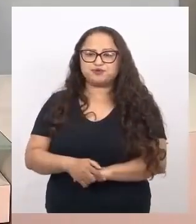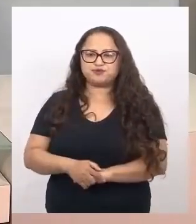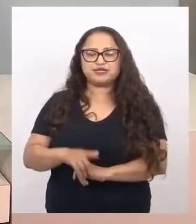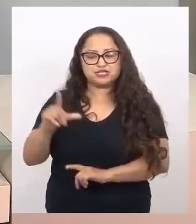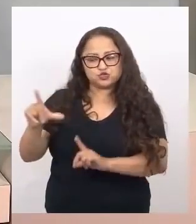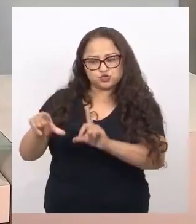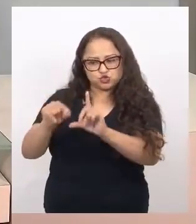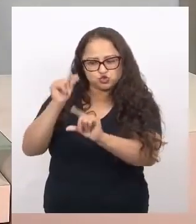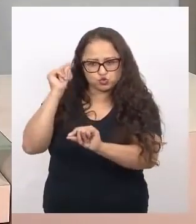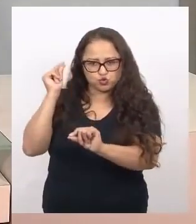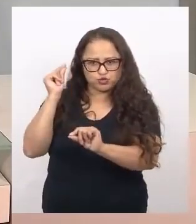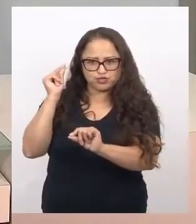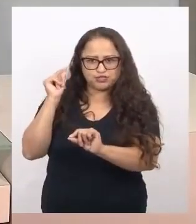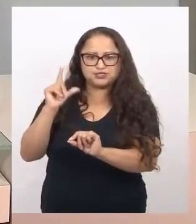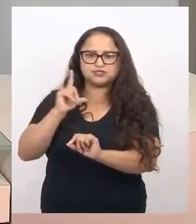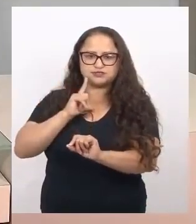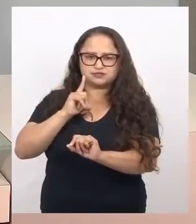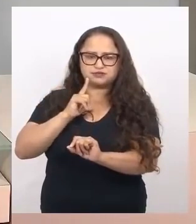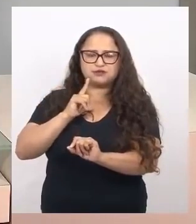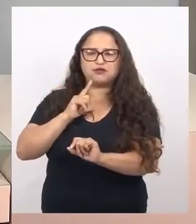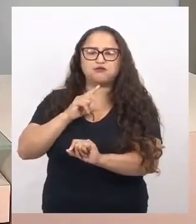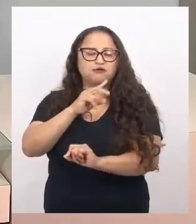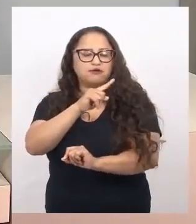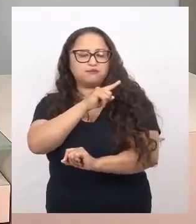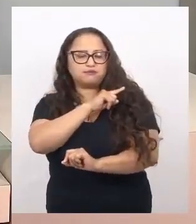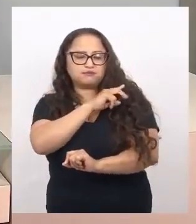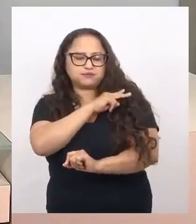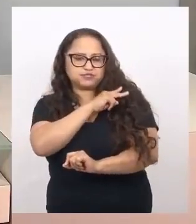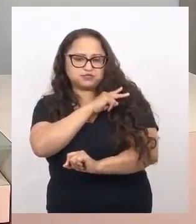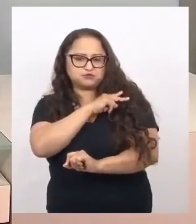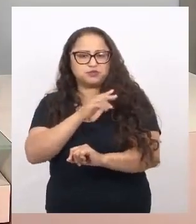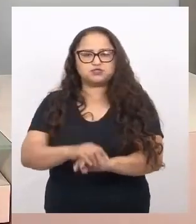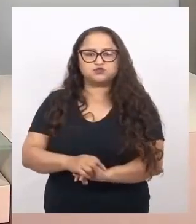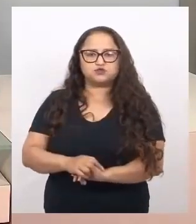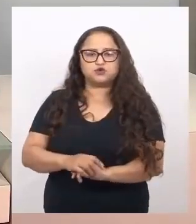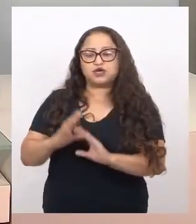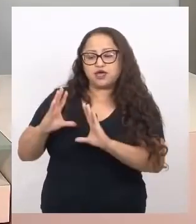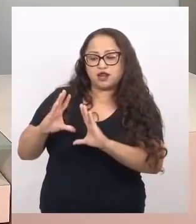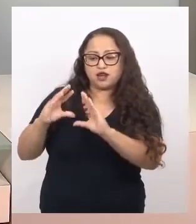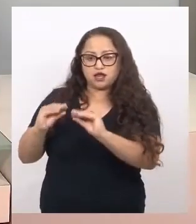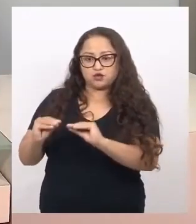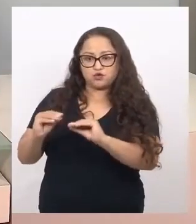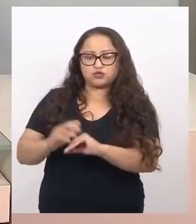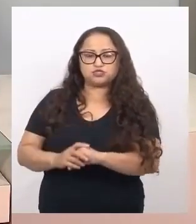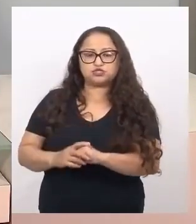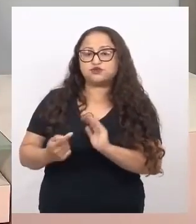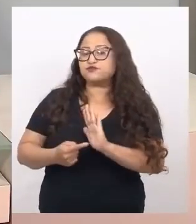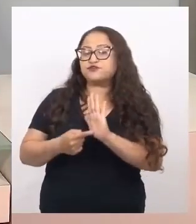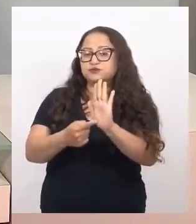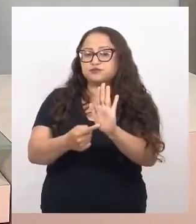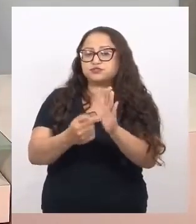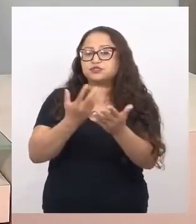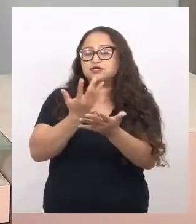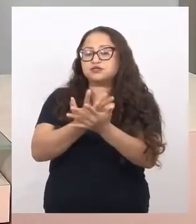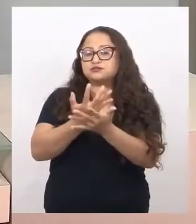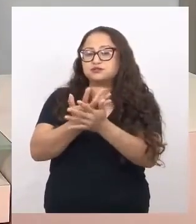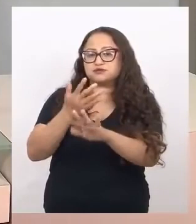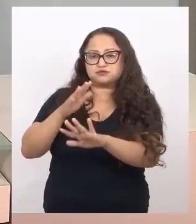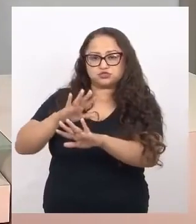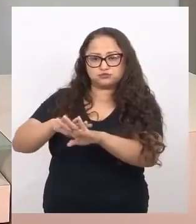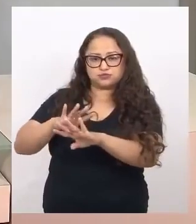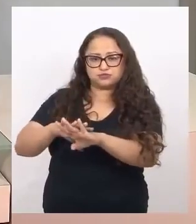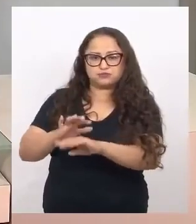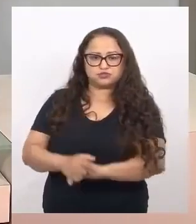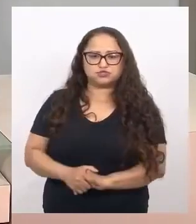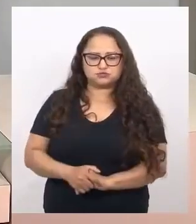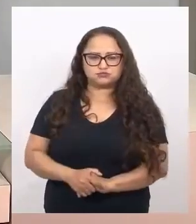quero tipo de ensino médio, o turno é noturno, vai aparecer para mim as aulas de matemática.